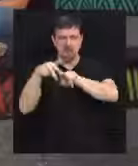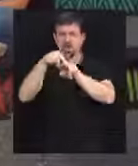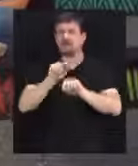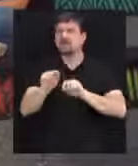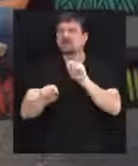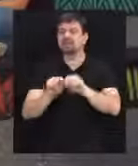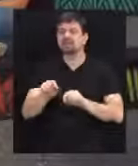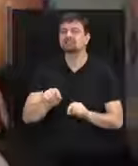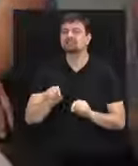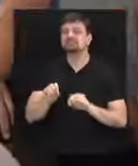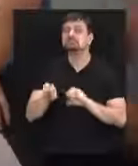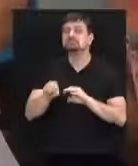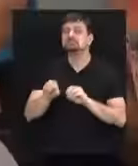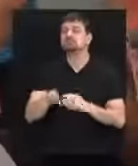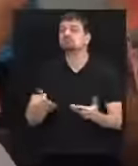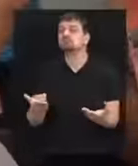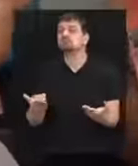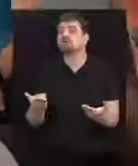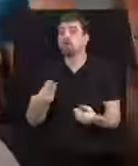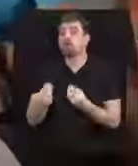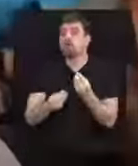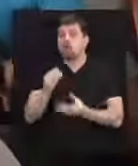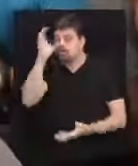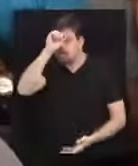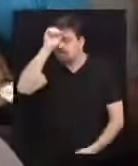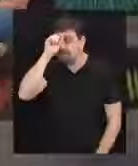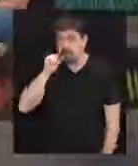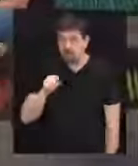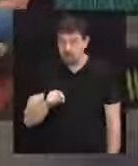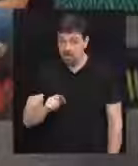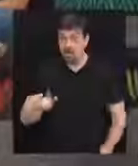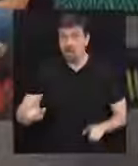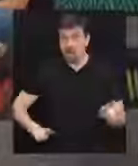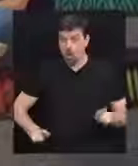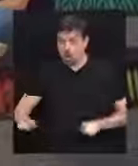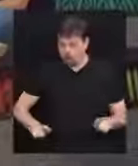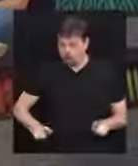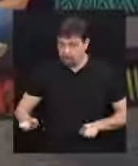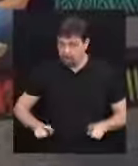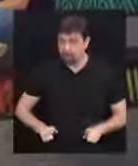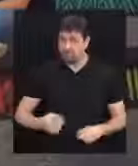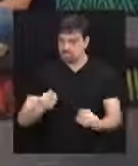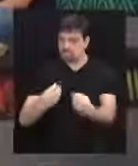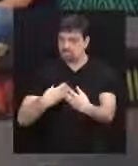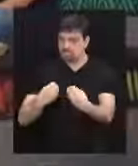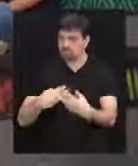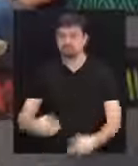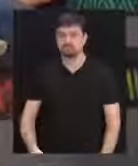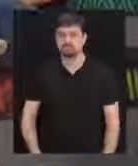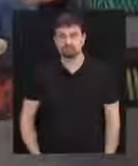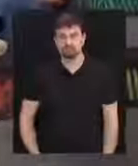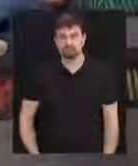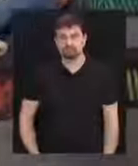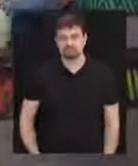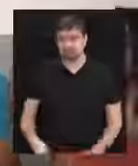tal. Quem te ensinou a fazer isso daí? Meu primo. Quem que é teu primo? Teu primo, vem cá, chega aqui. Chega aí, primo.